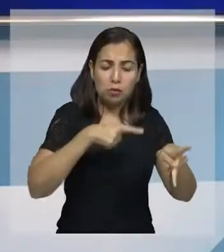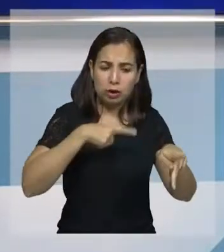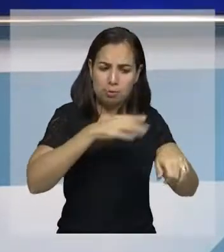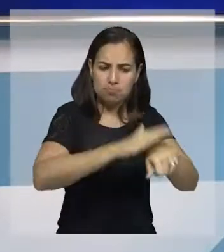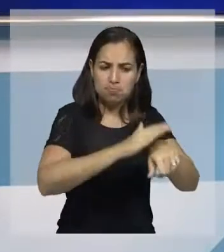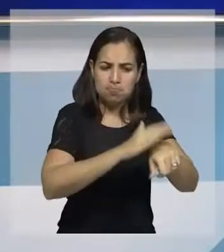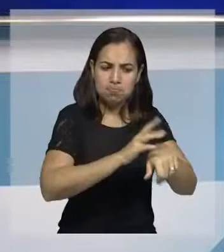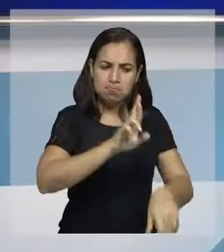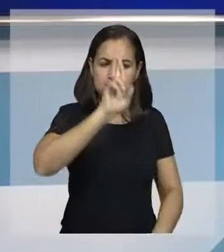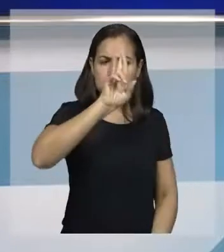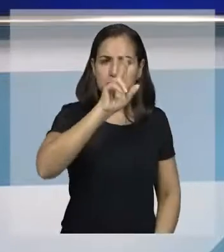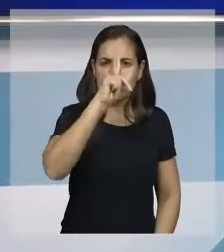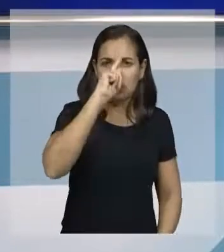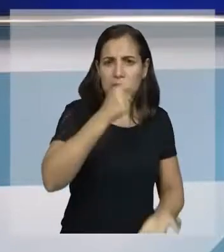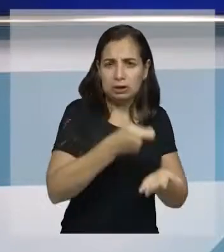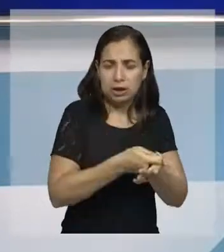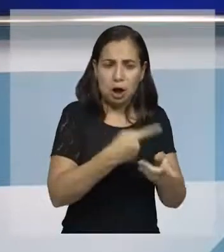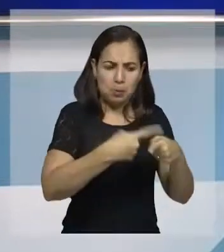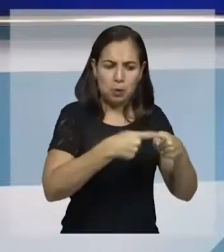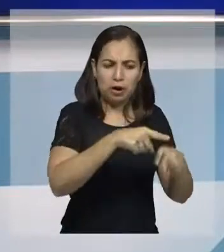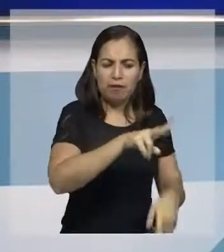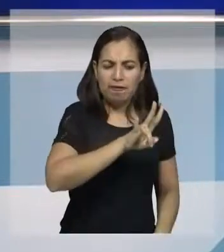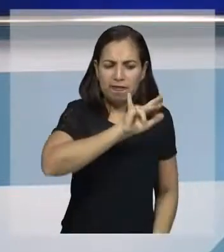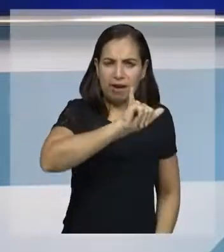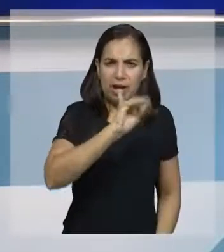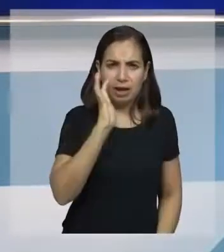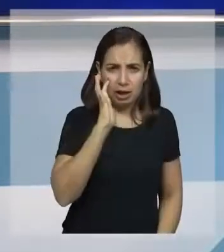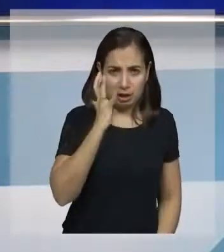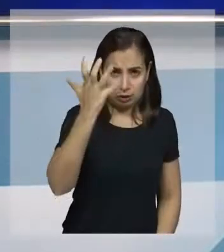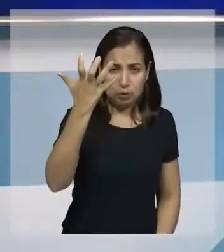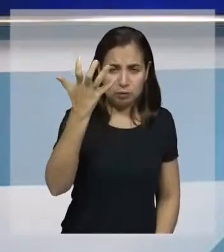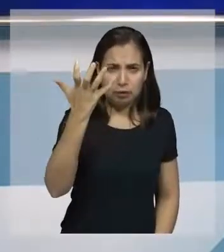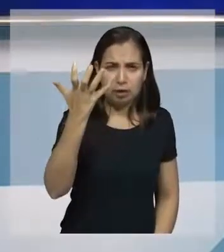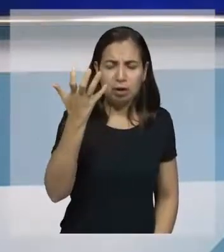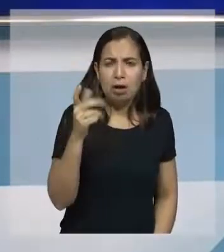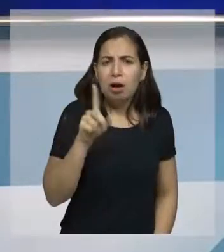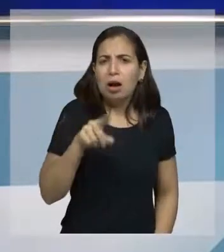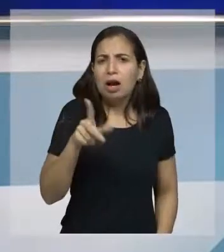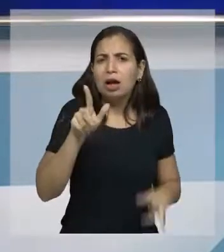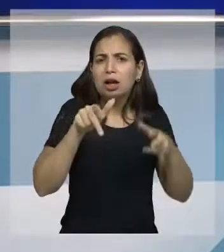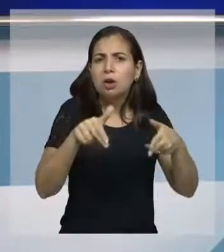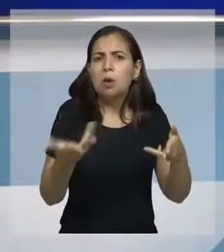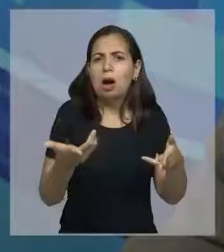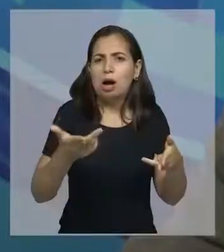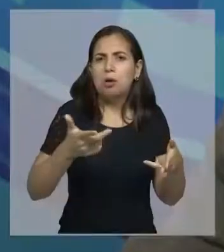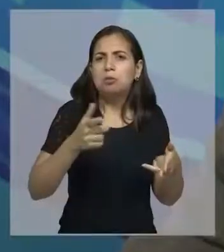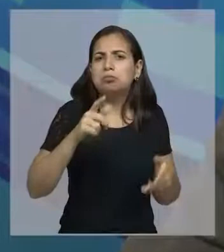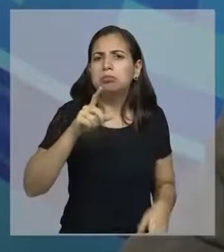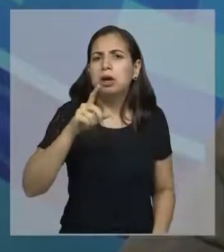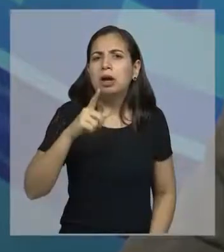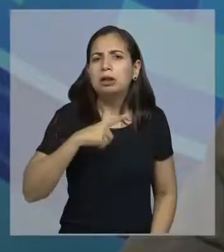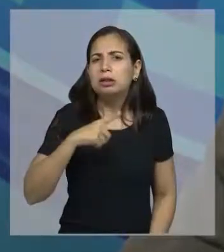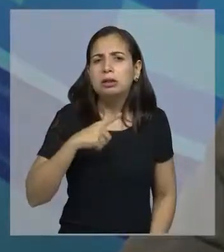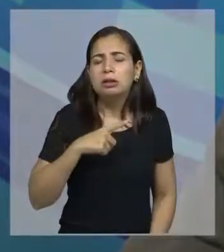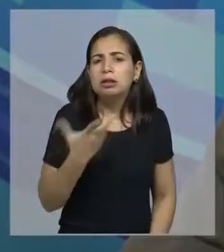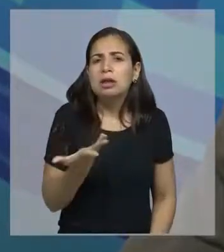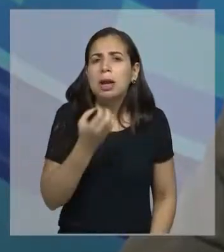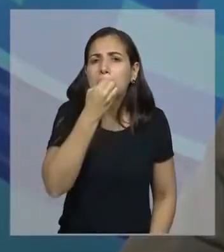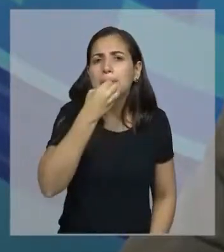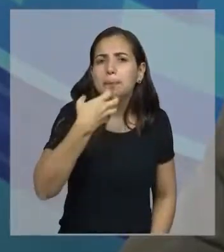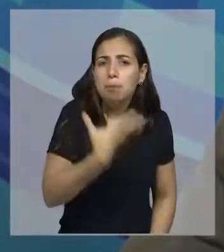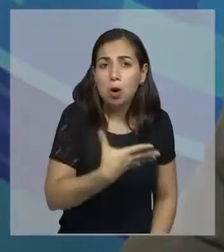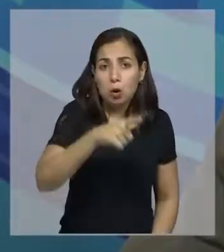vai poder resolver isso, você parte de um pressuposto que você tem um cenário onde você tenha bons líderes